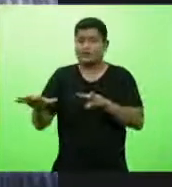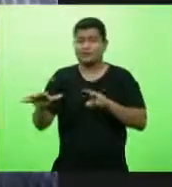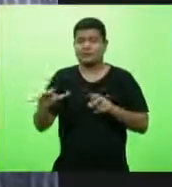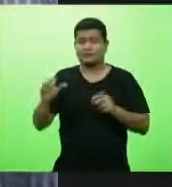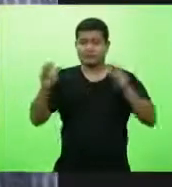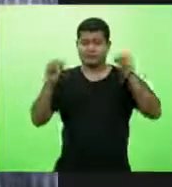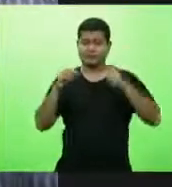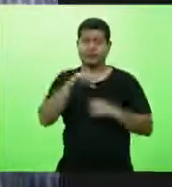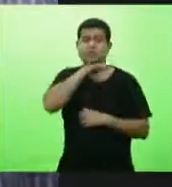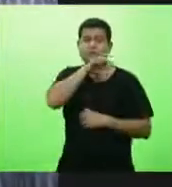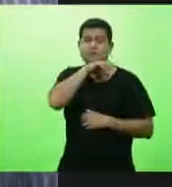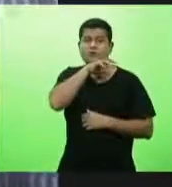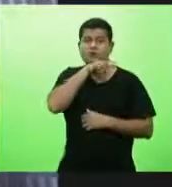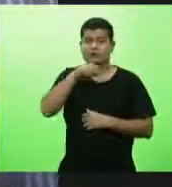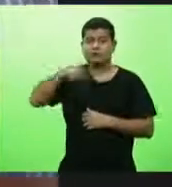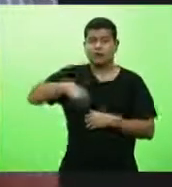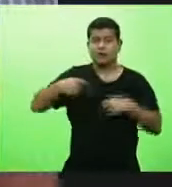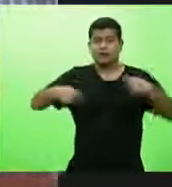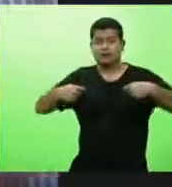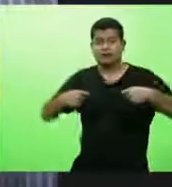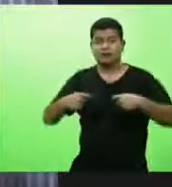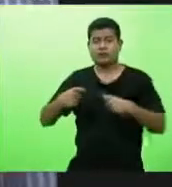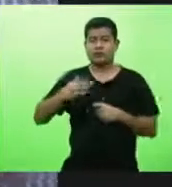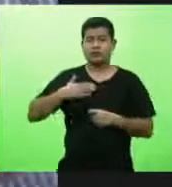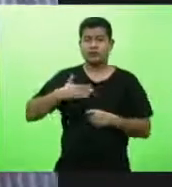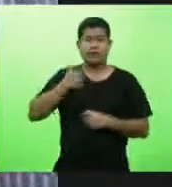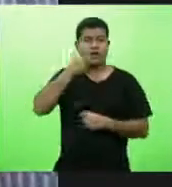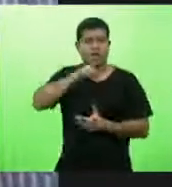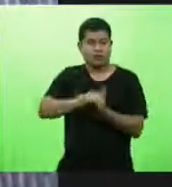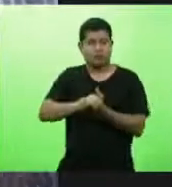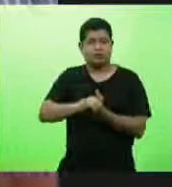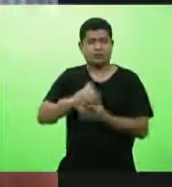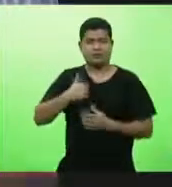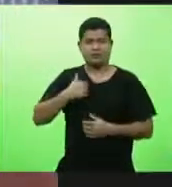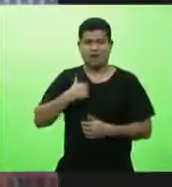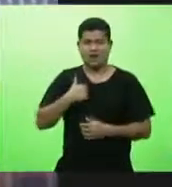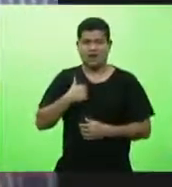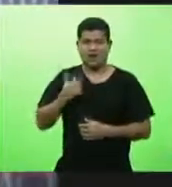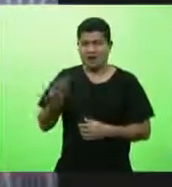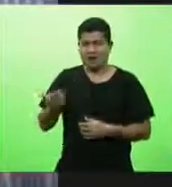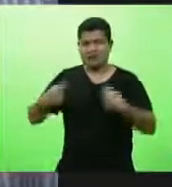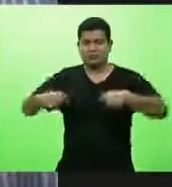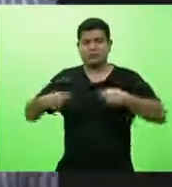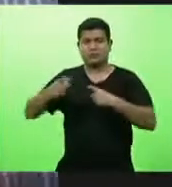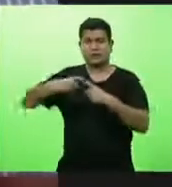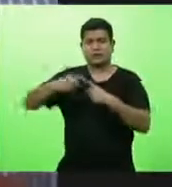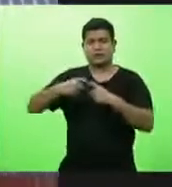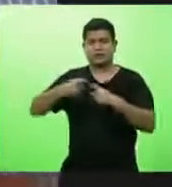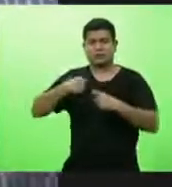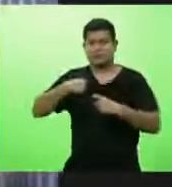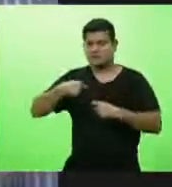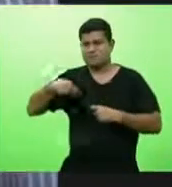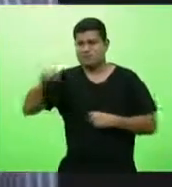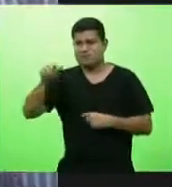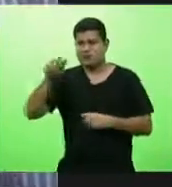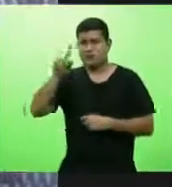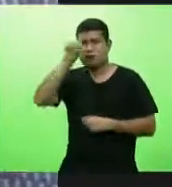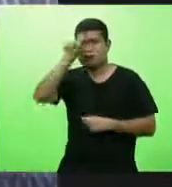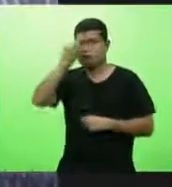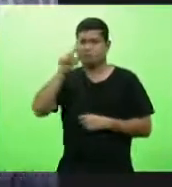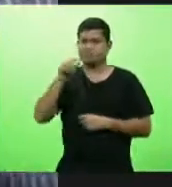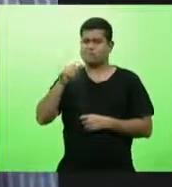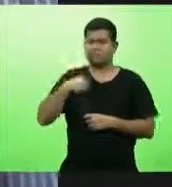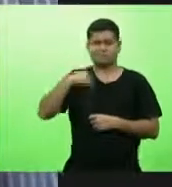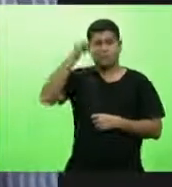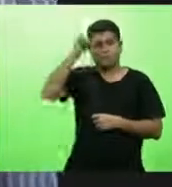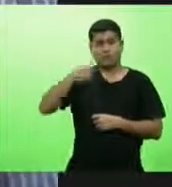minha esposa, Valentina, precisou de um médico e eu vou citar isso. Nós evitamos de ir no hospital, fizemos tudo para não ir no hospital.